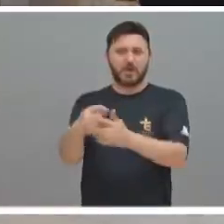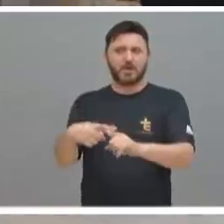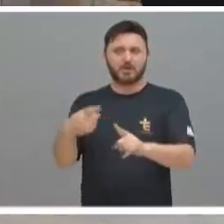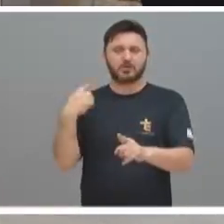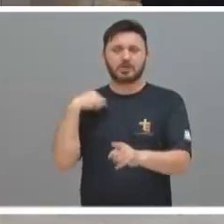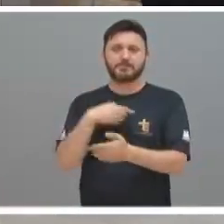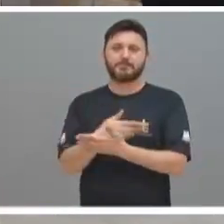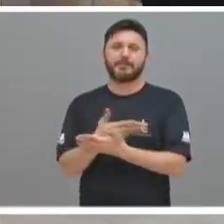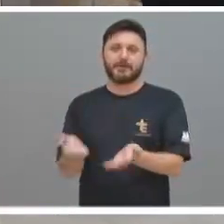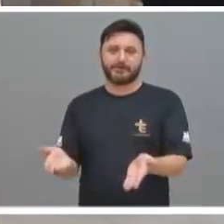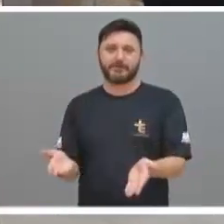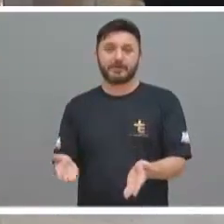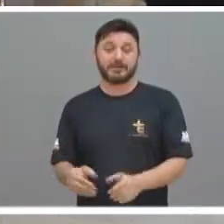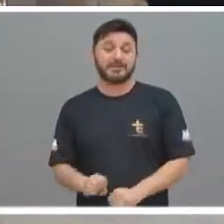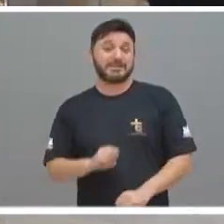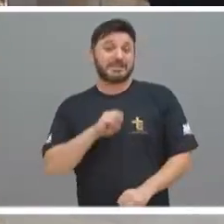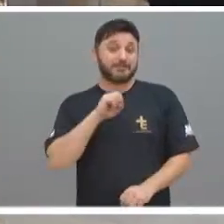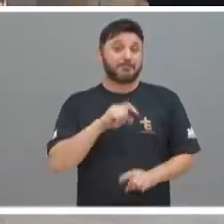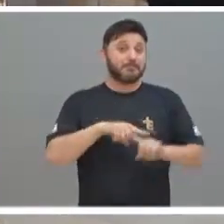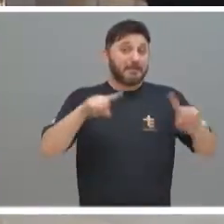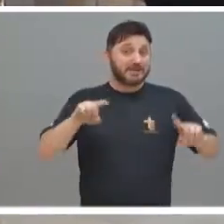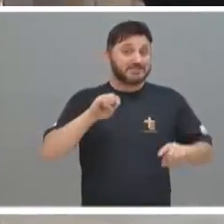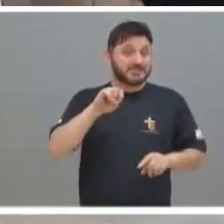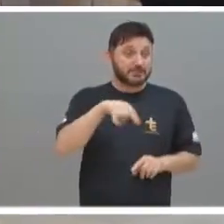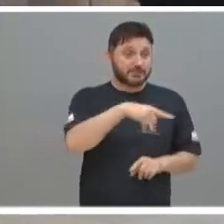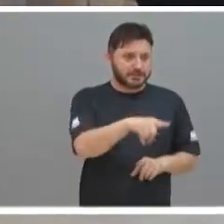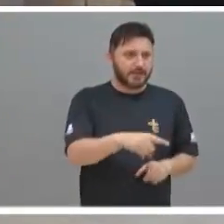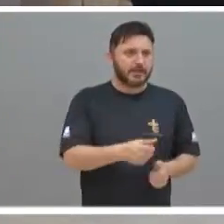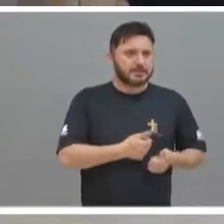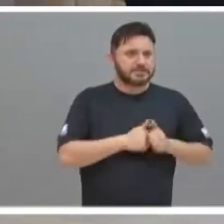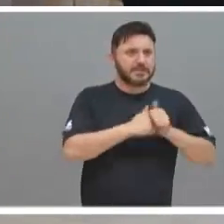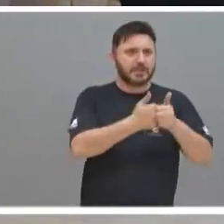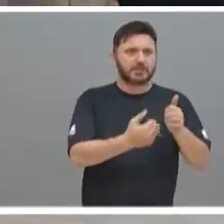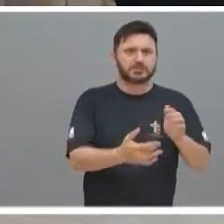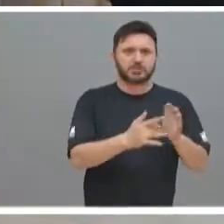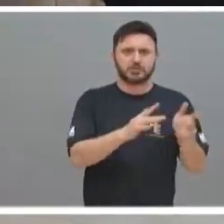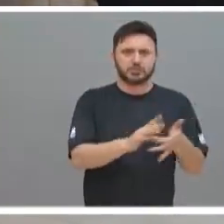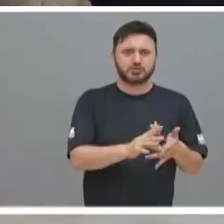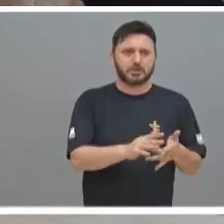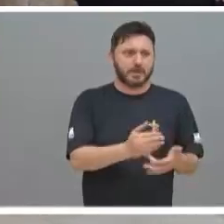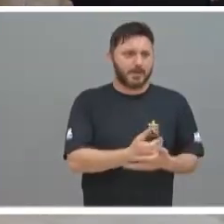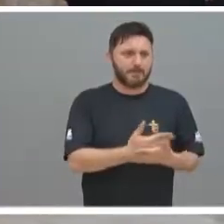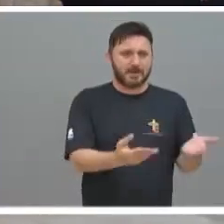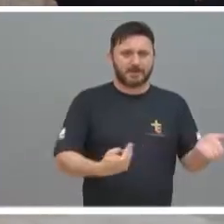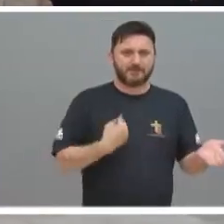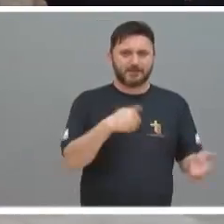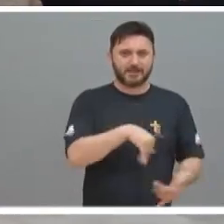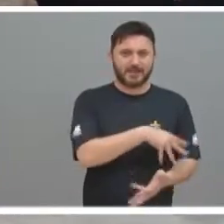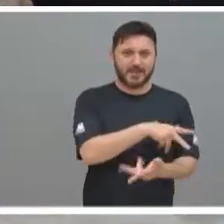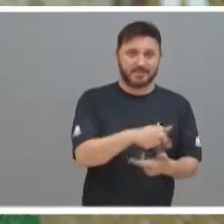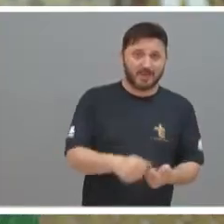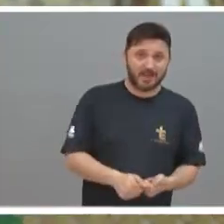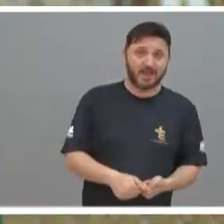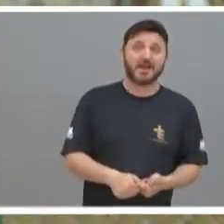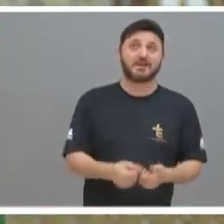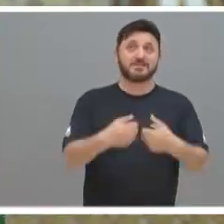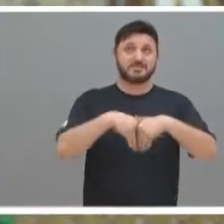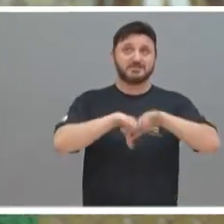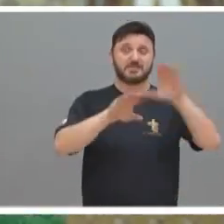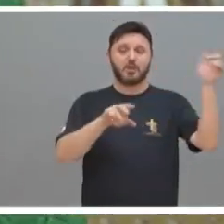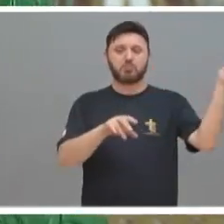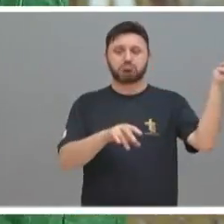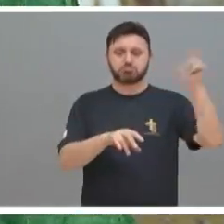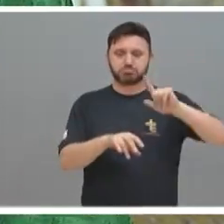Mas se você abrir mão da sua vida por causa dele, terás a vida eterna. Como que isso se aplica? Primeira e segunda